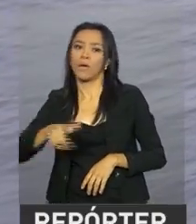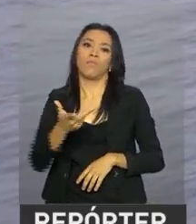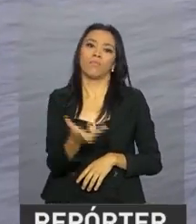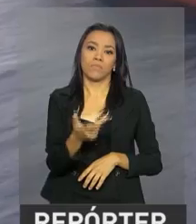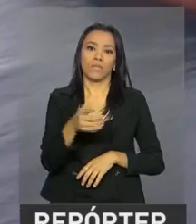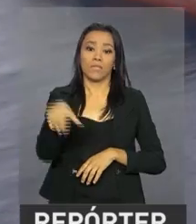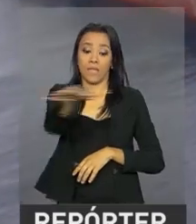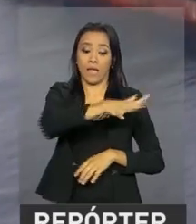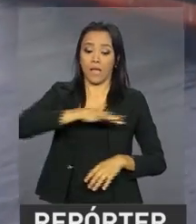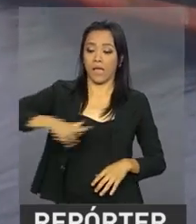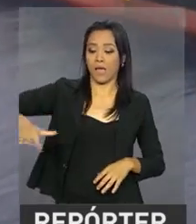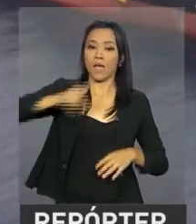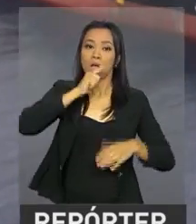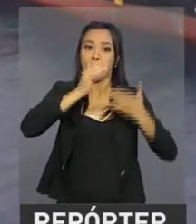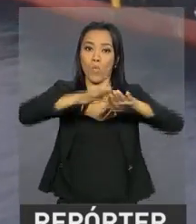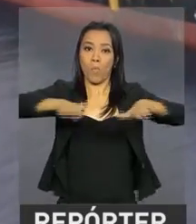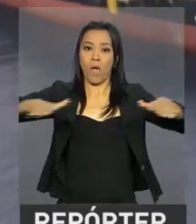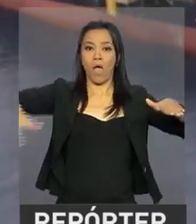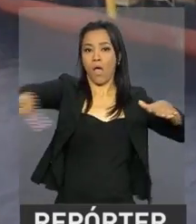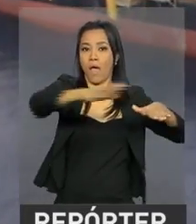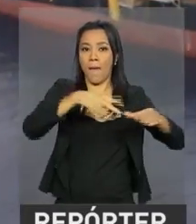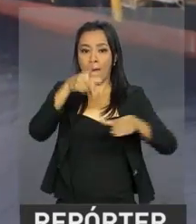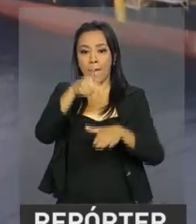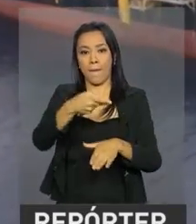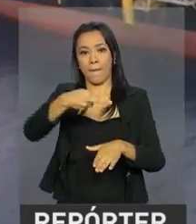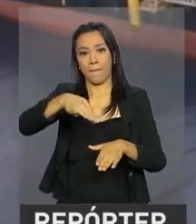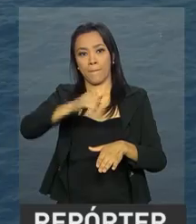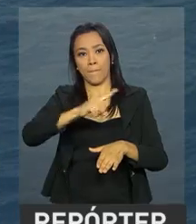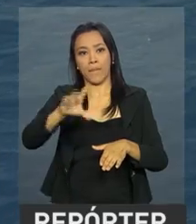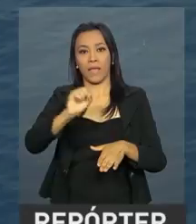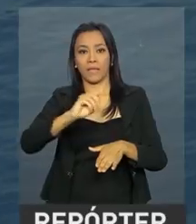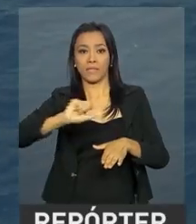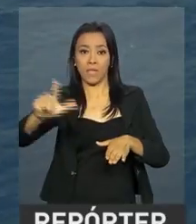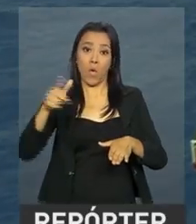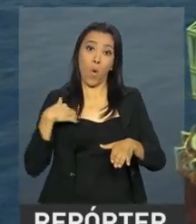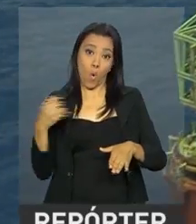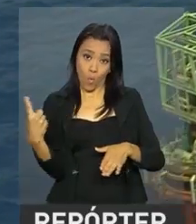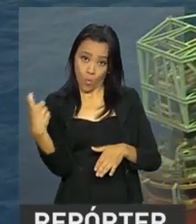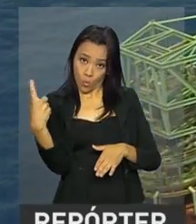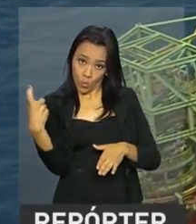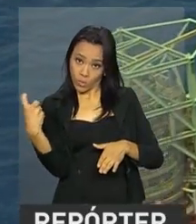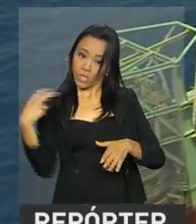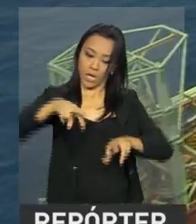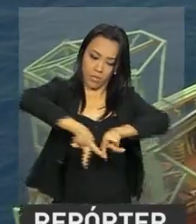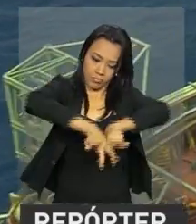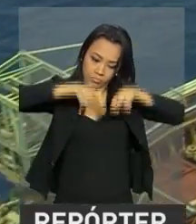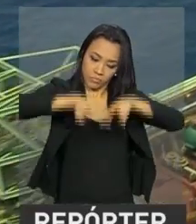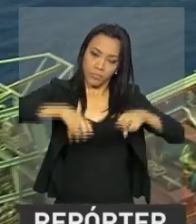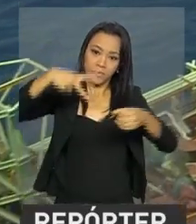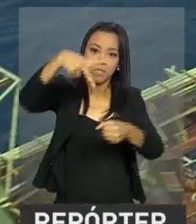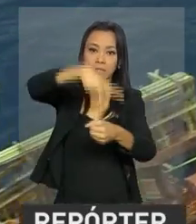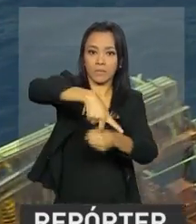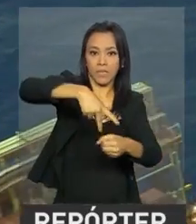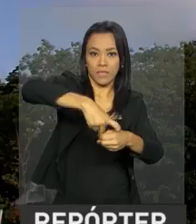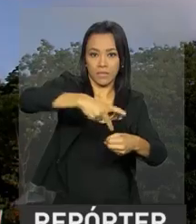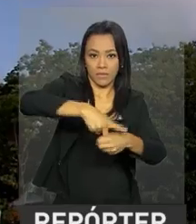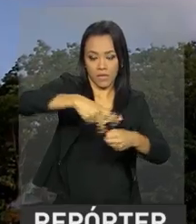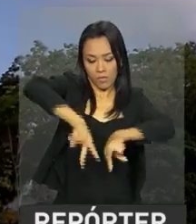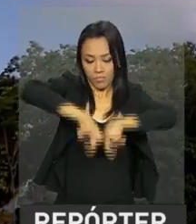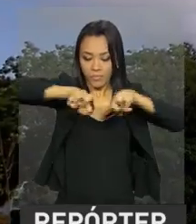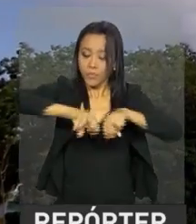camada pré-sal e se vai fazer isso sozinha ou com parceiros. O modelo de regime de partilha, em vigor desde